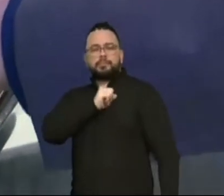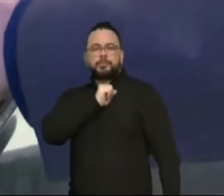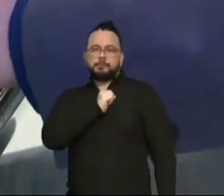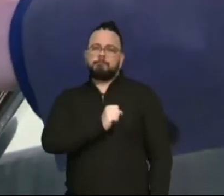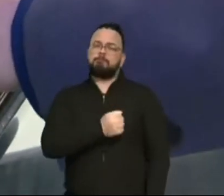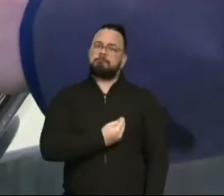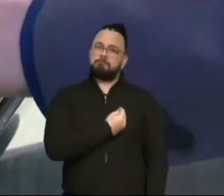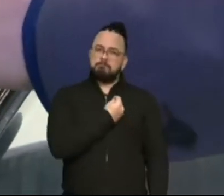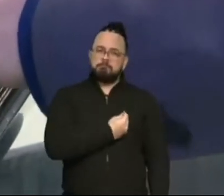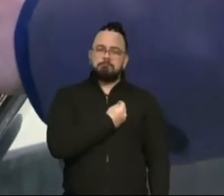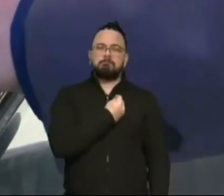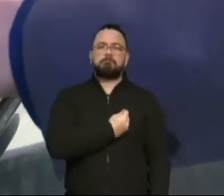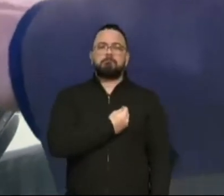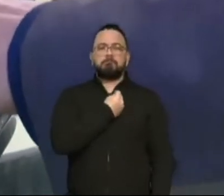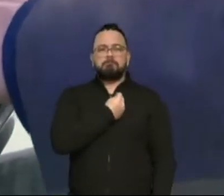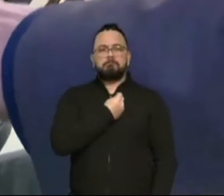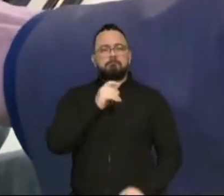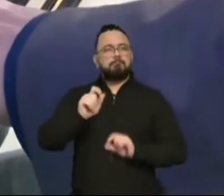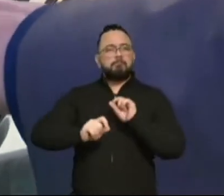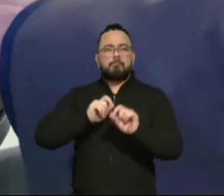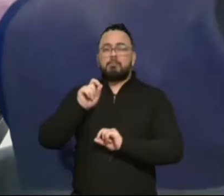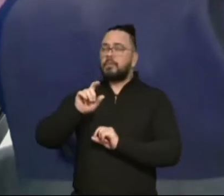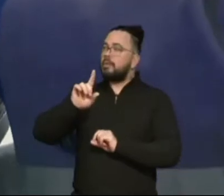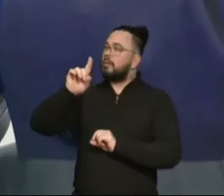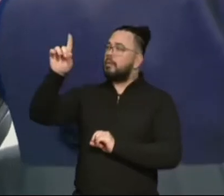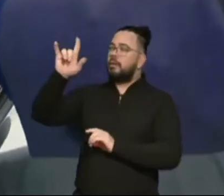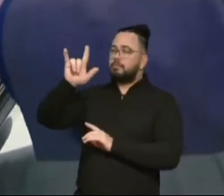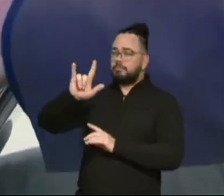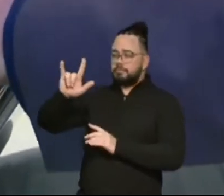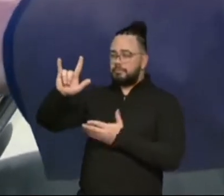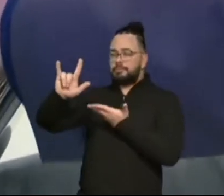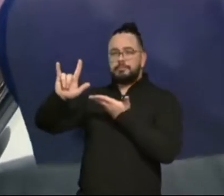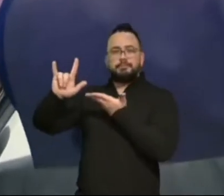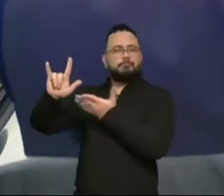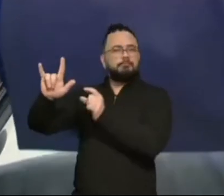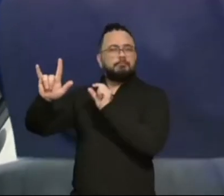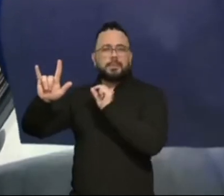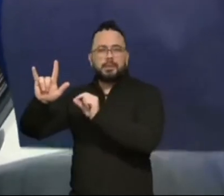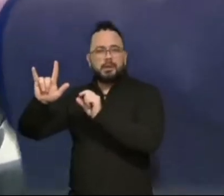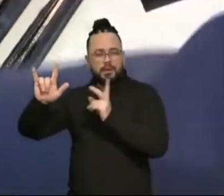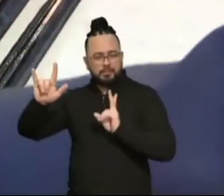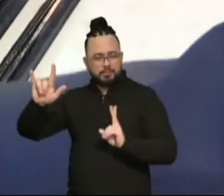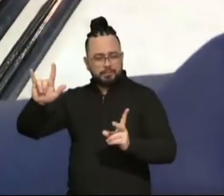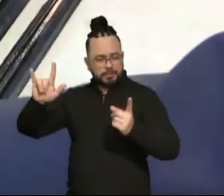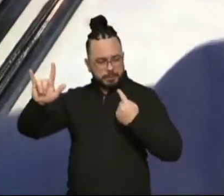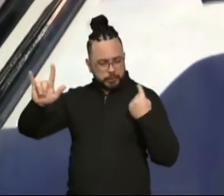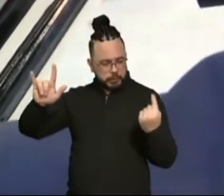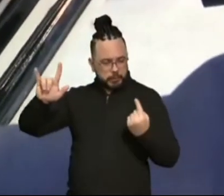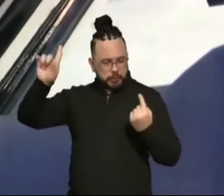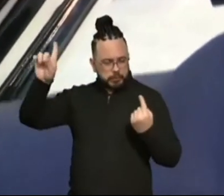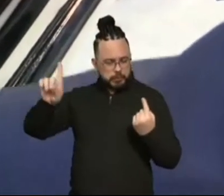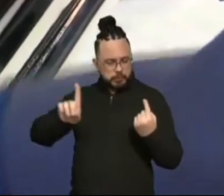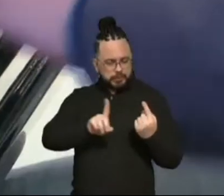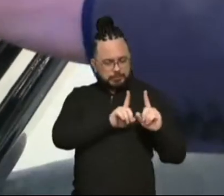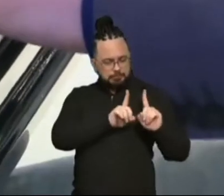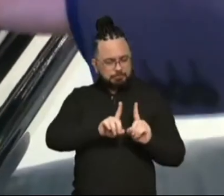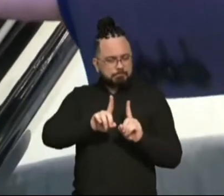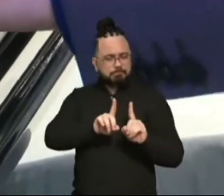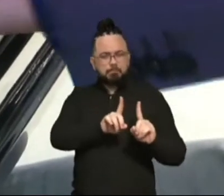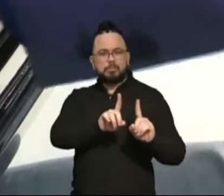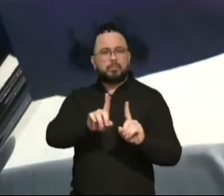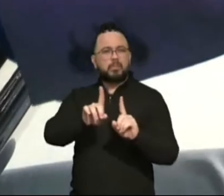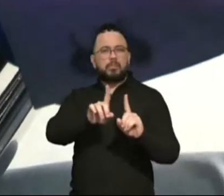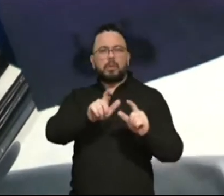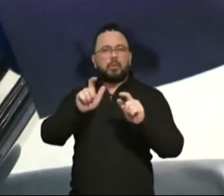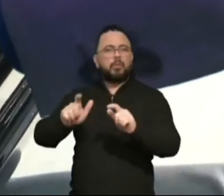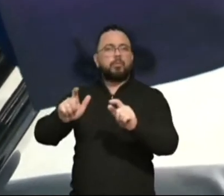amor é esse que ao meu lado sempre andou, por onde